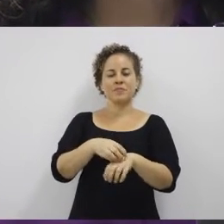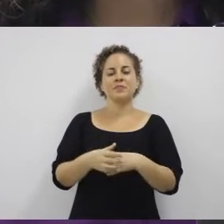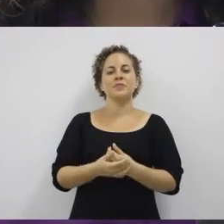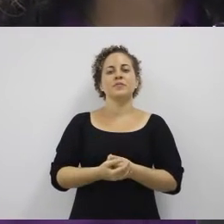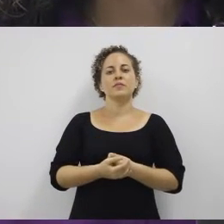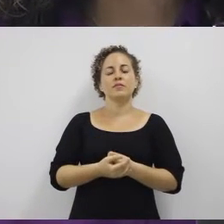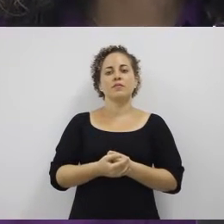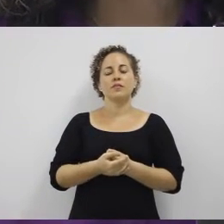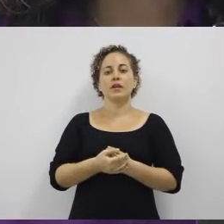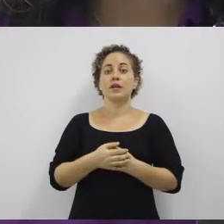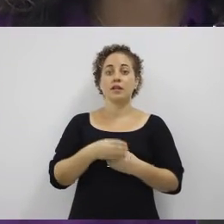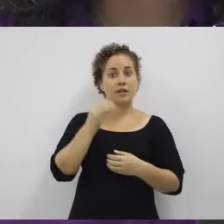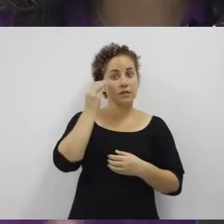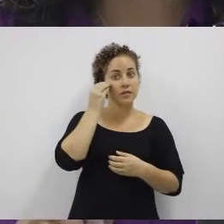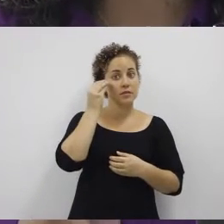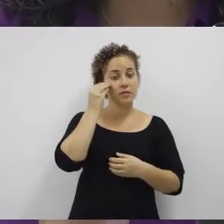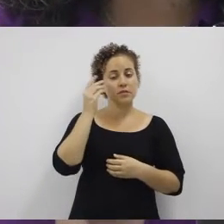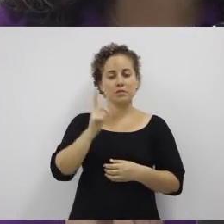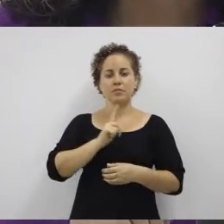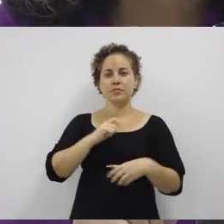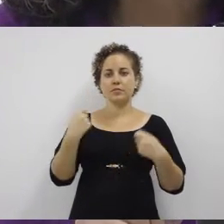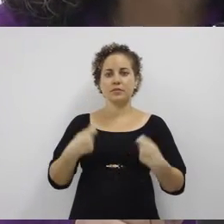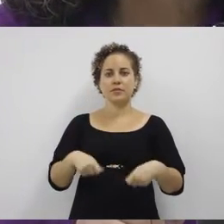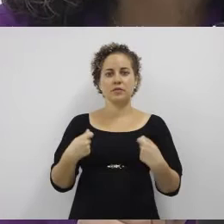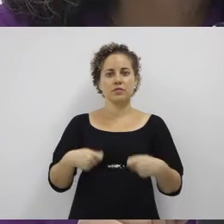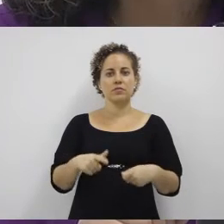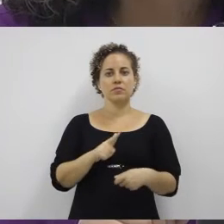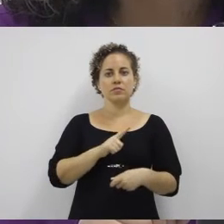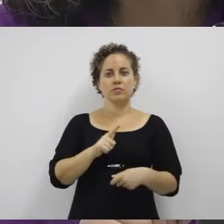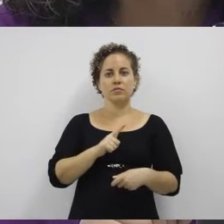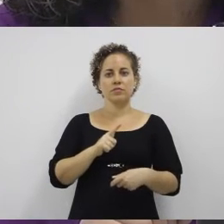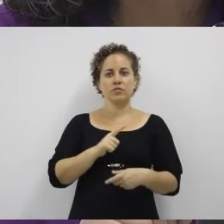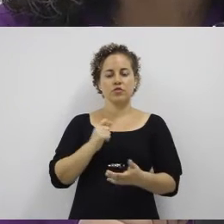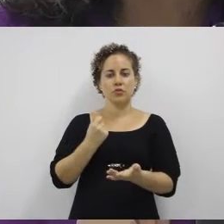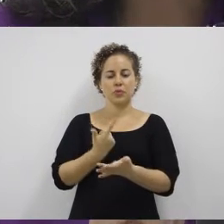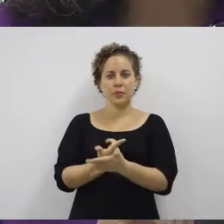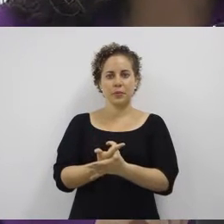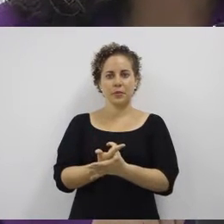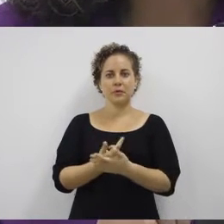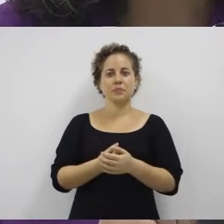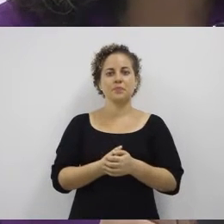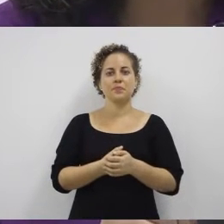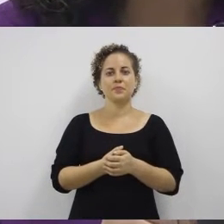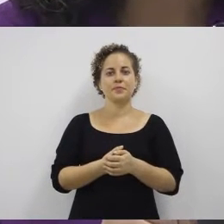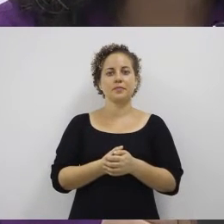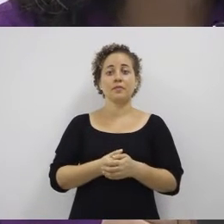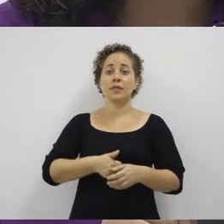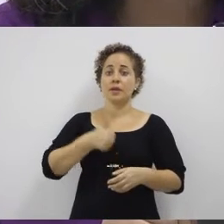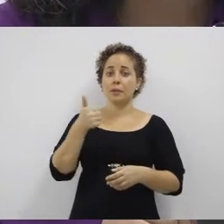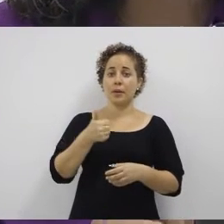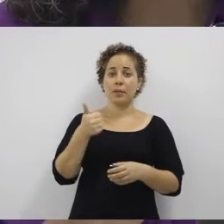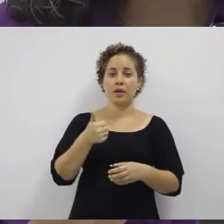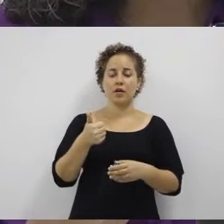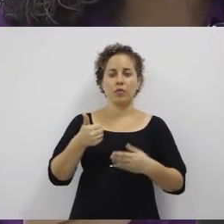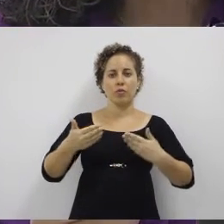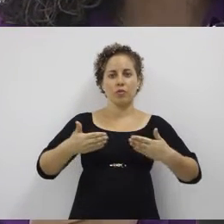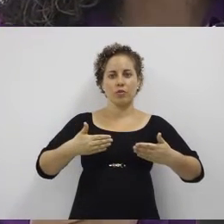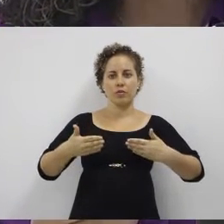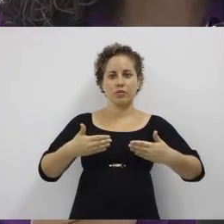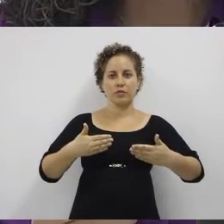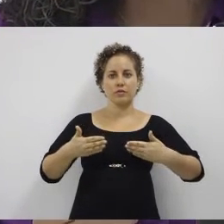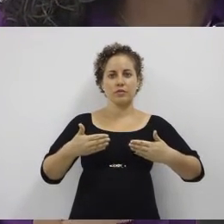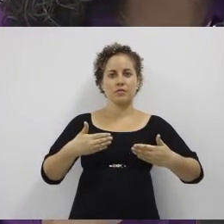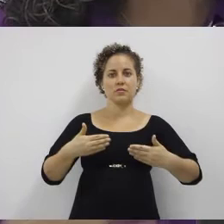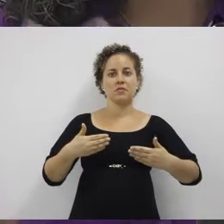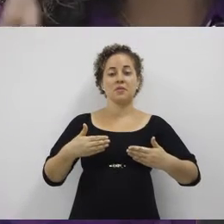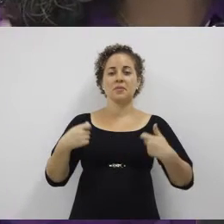alguns pontos de atenção que devem ser levados em consideração pela área de compras. Um deles é a concorrência. A área de compras